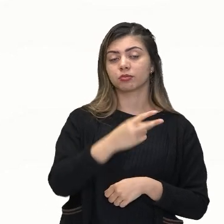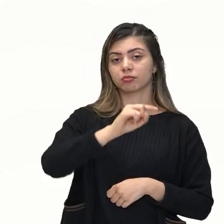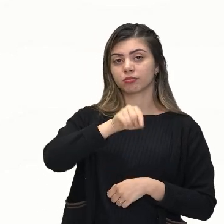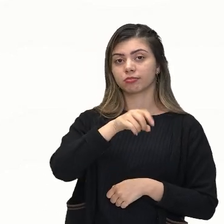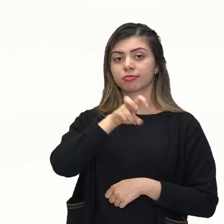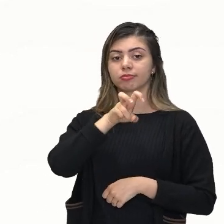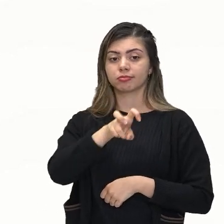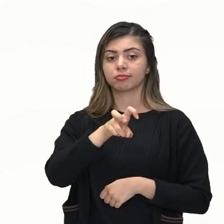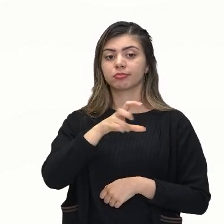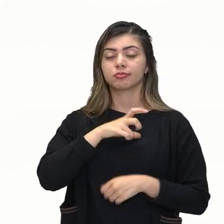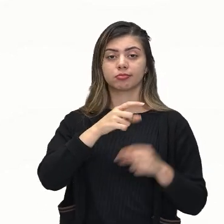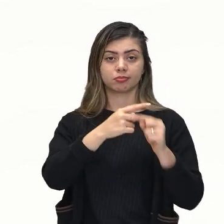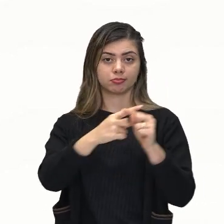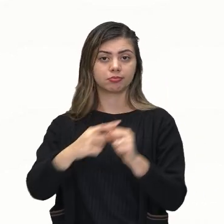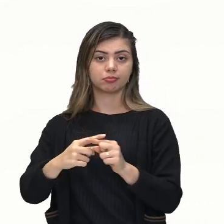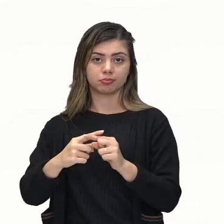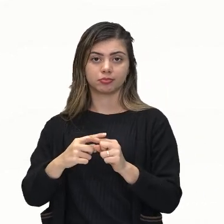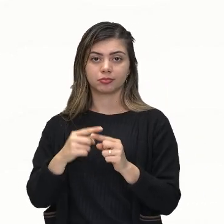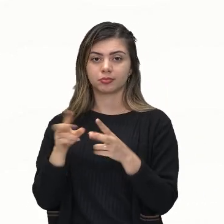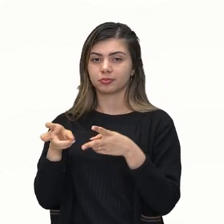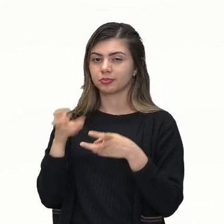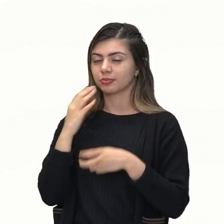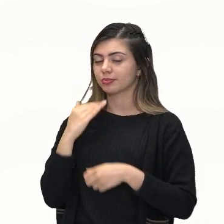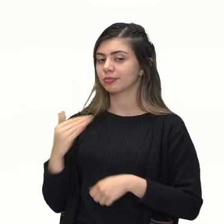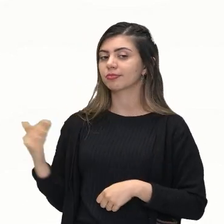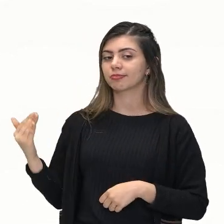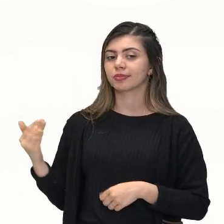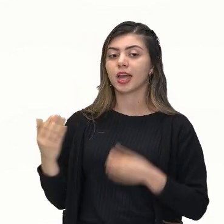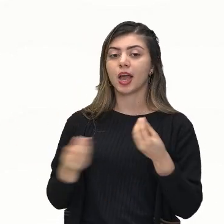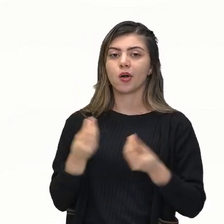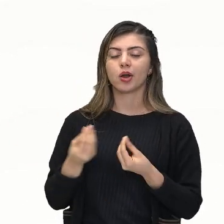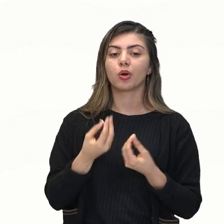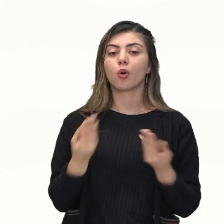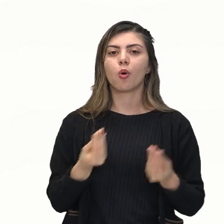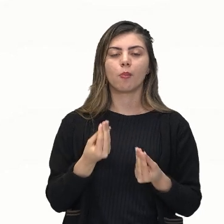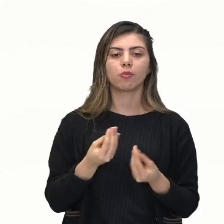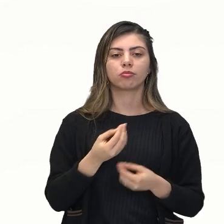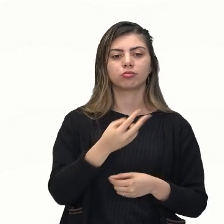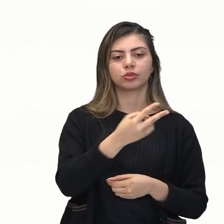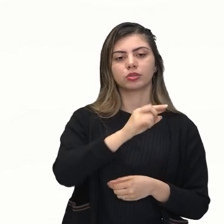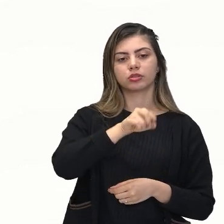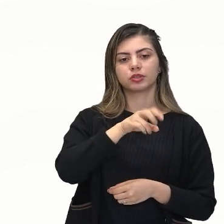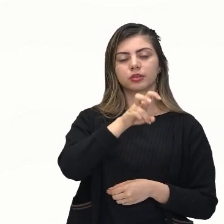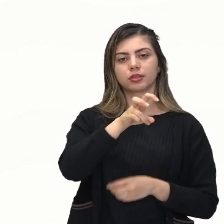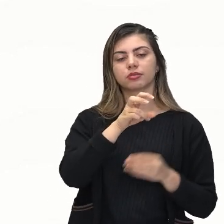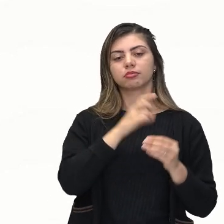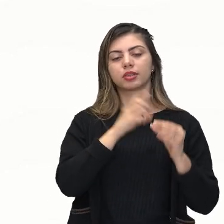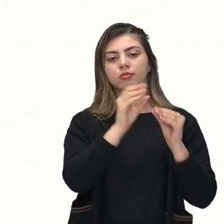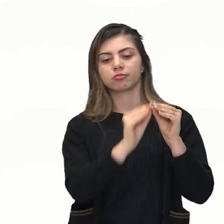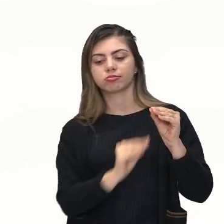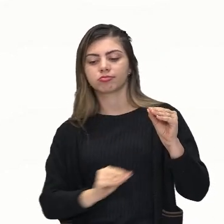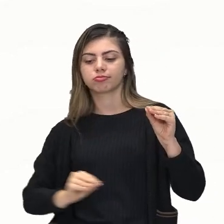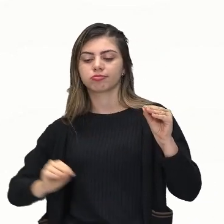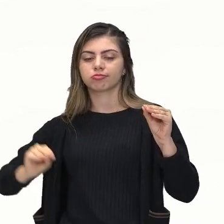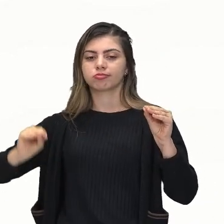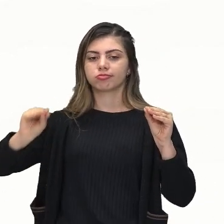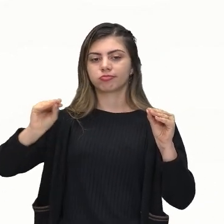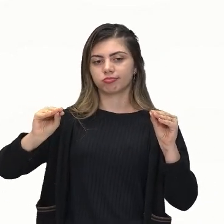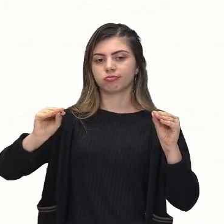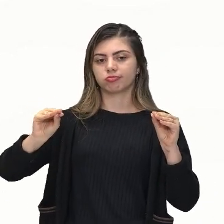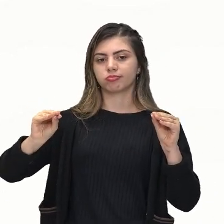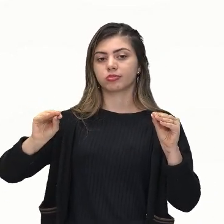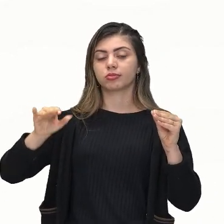que está multiplicando, olha aí a multiplicação, vai passar para o outro lado, efetuando a operação